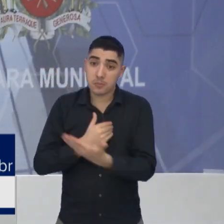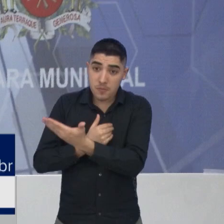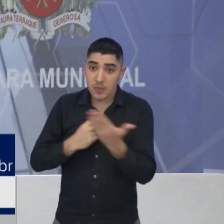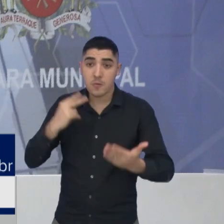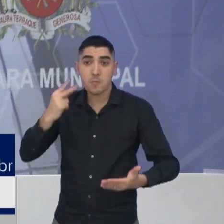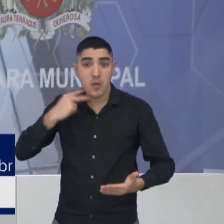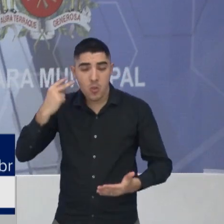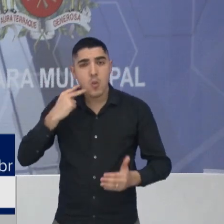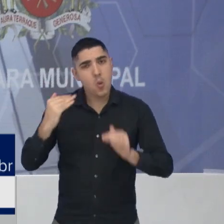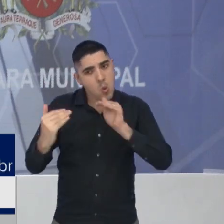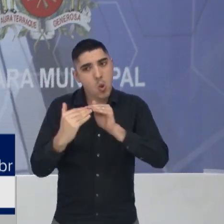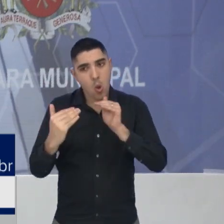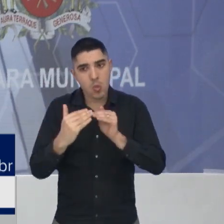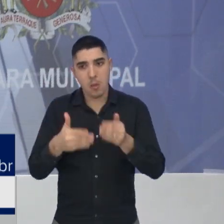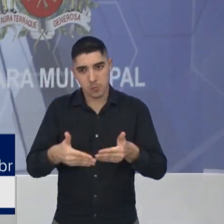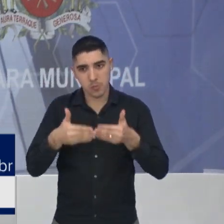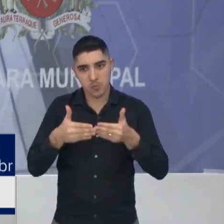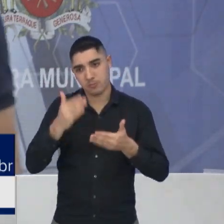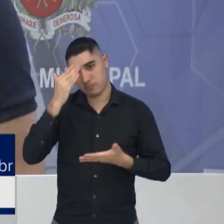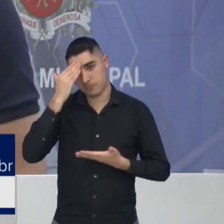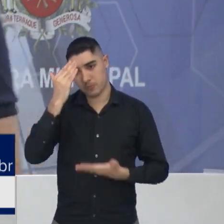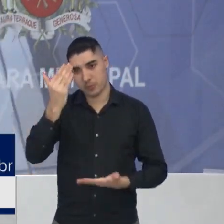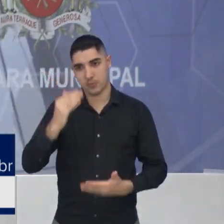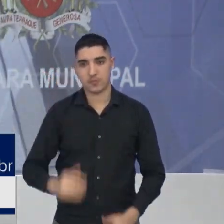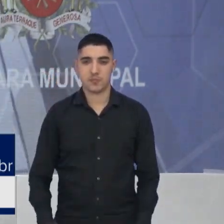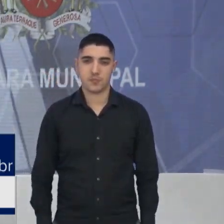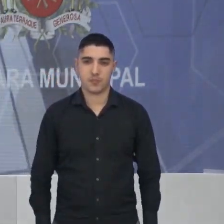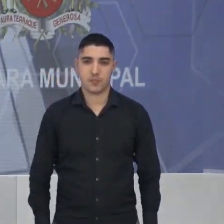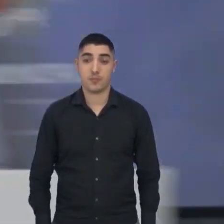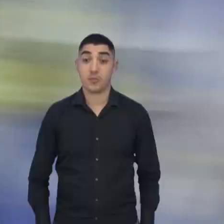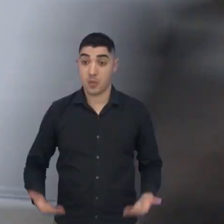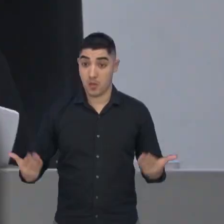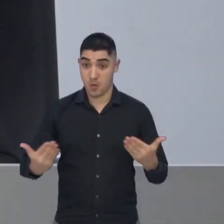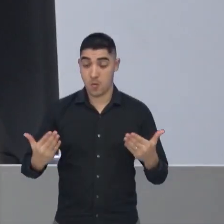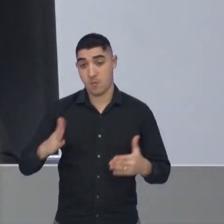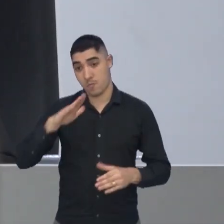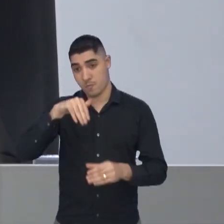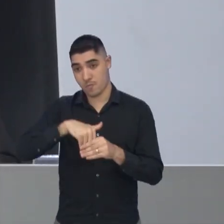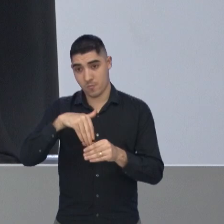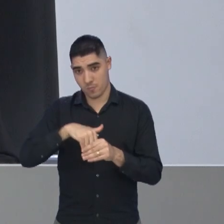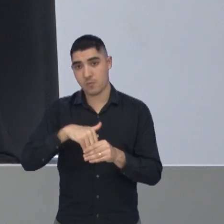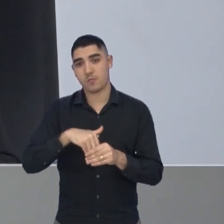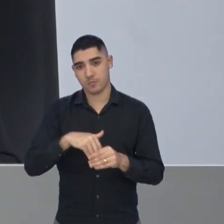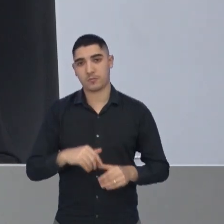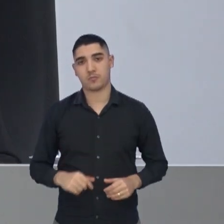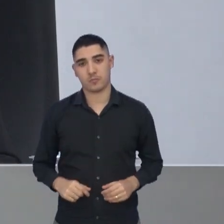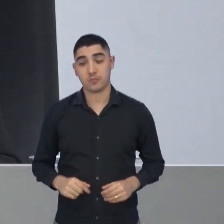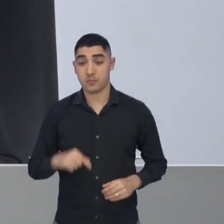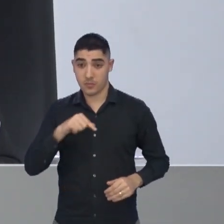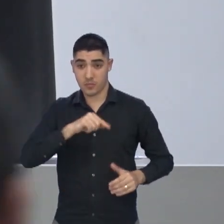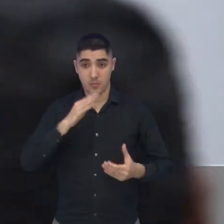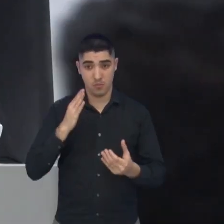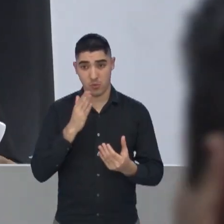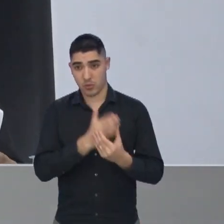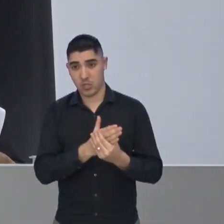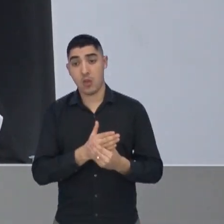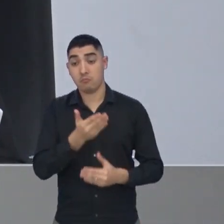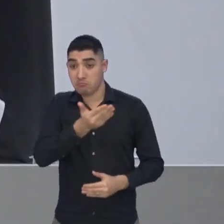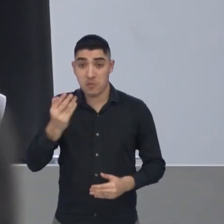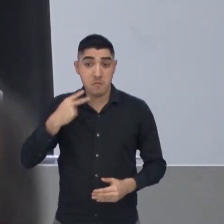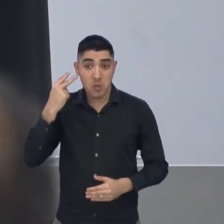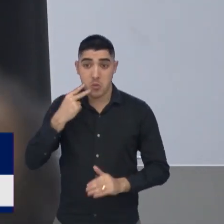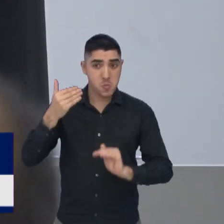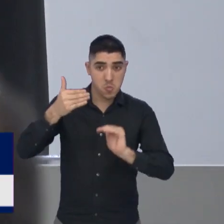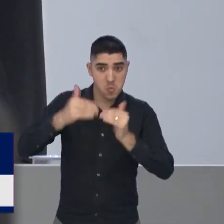dos colegas vereadores. Obrigado. Em votação, o processo. Vereadores